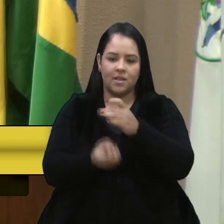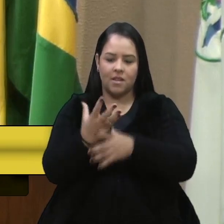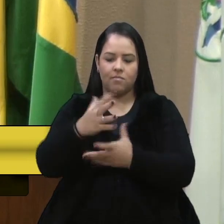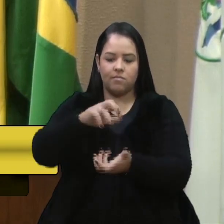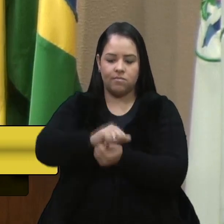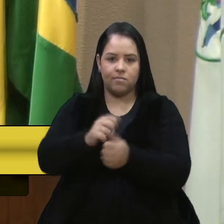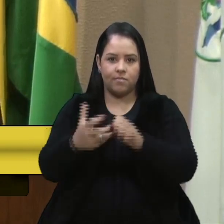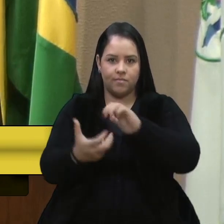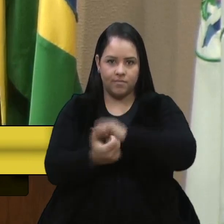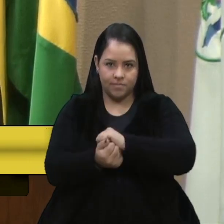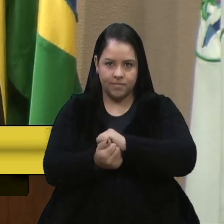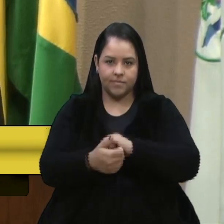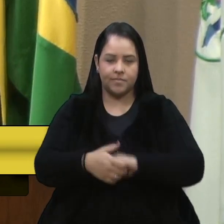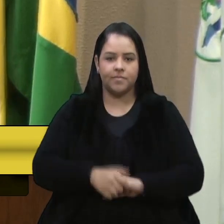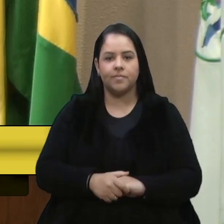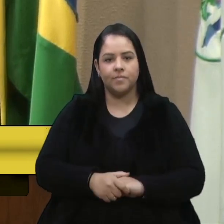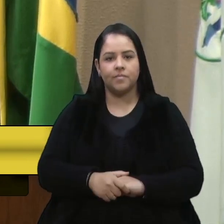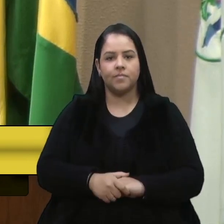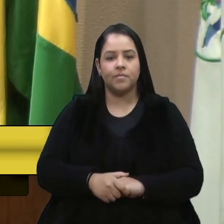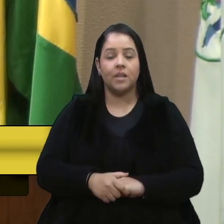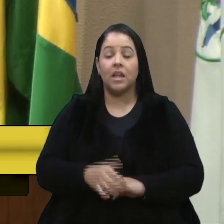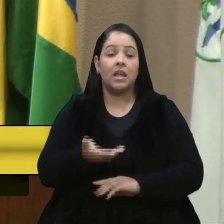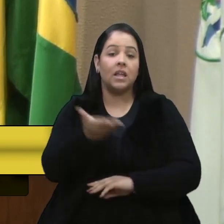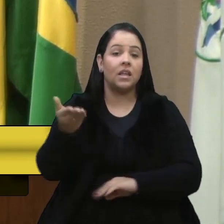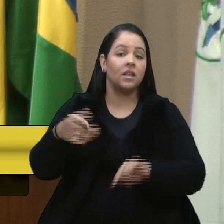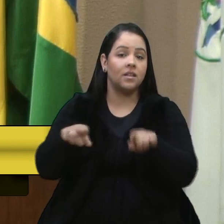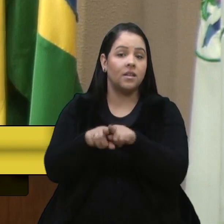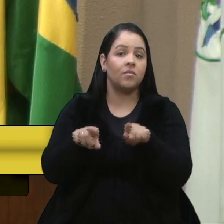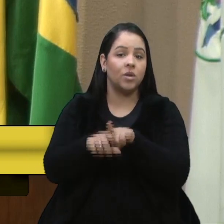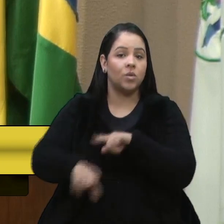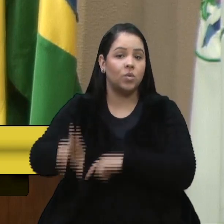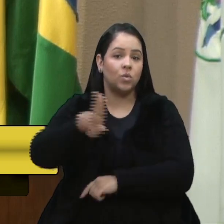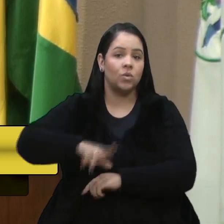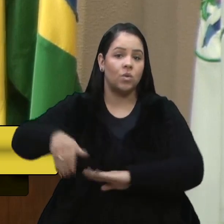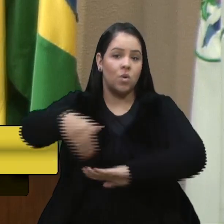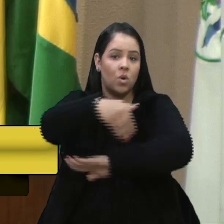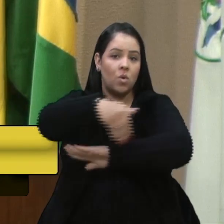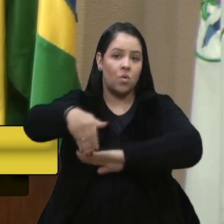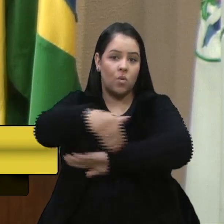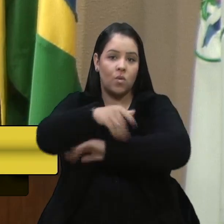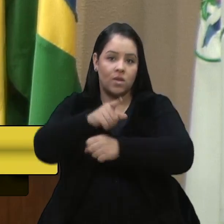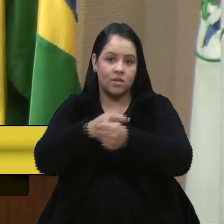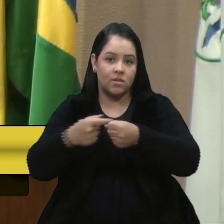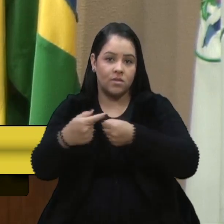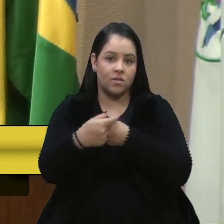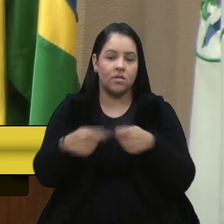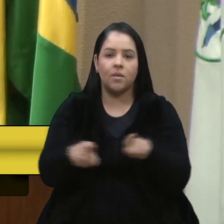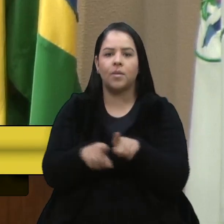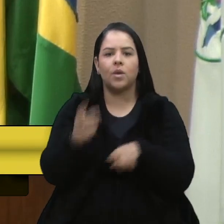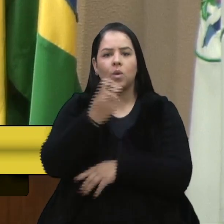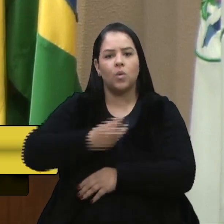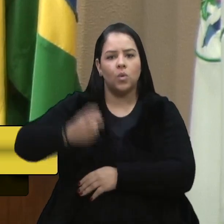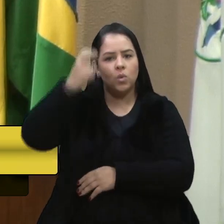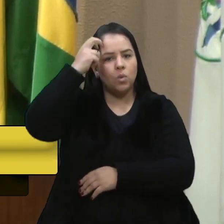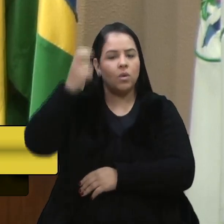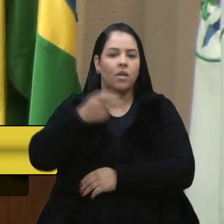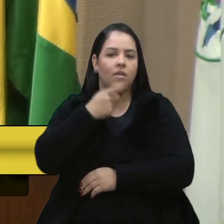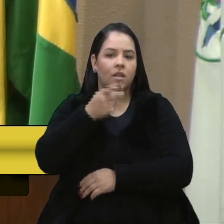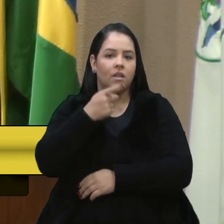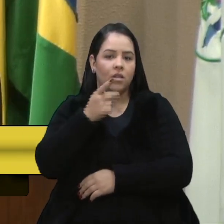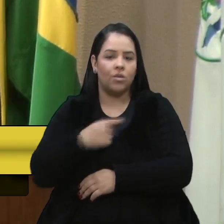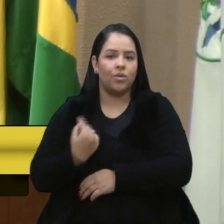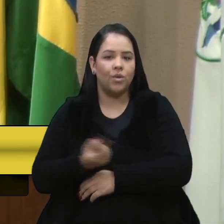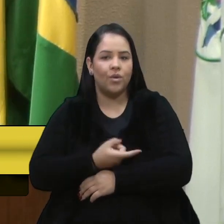do artesanato. E eles também ocupam as ruas da cidade, isso também culturalmente falando, né? A gente